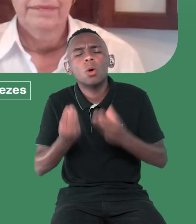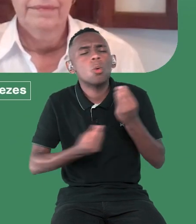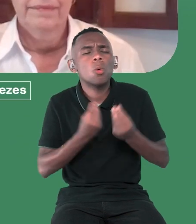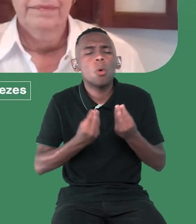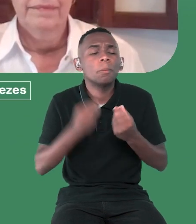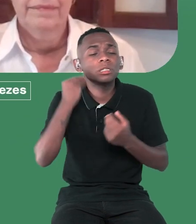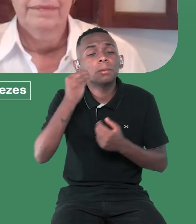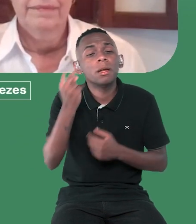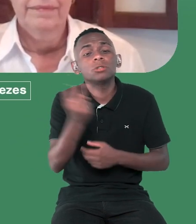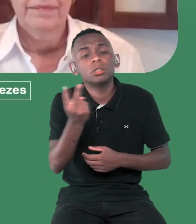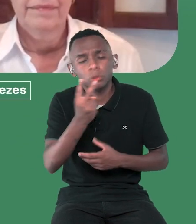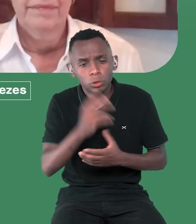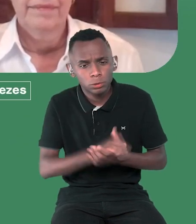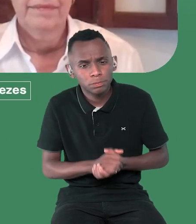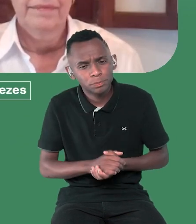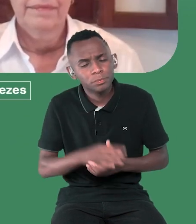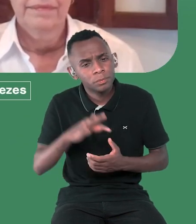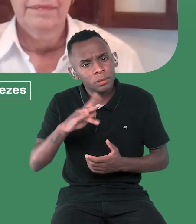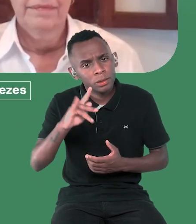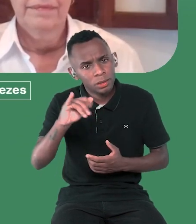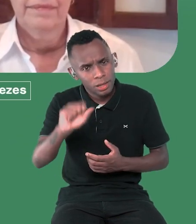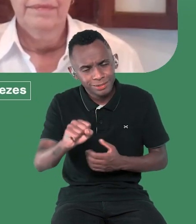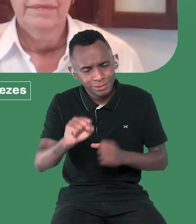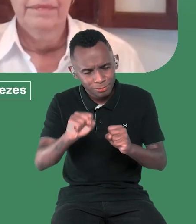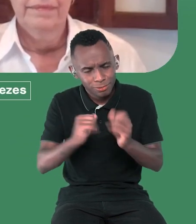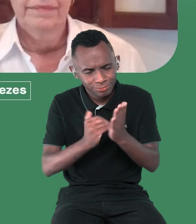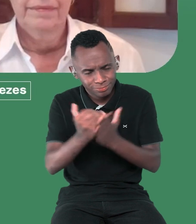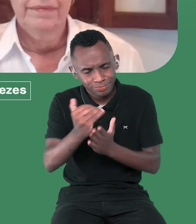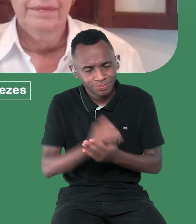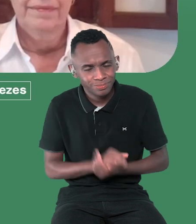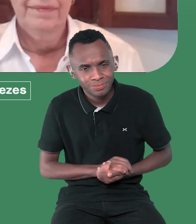duas? Vamos começar, Thaís, por você.